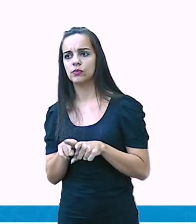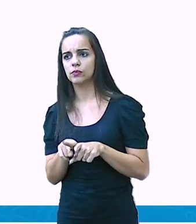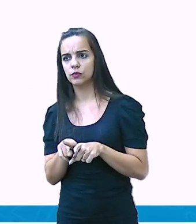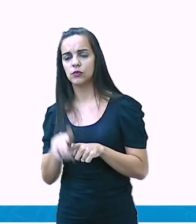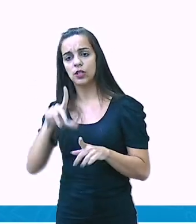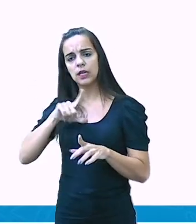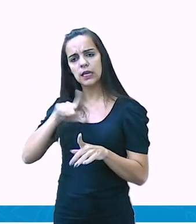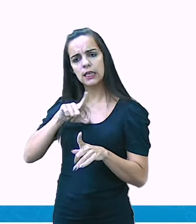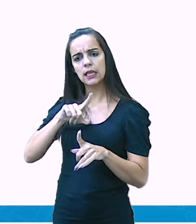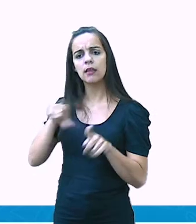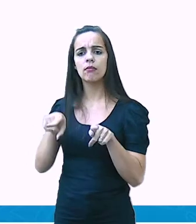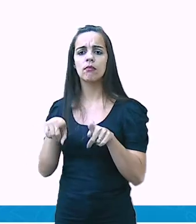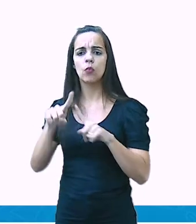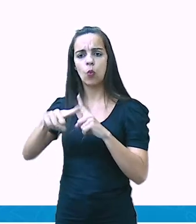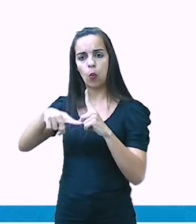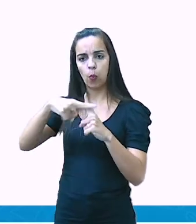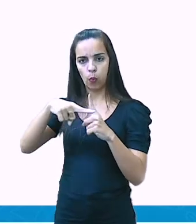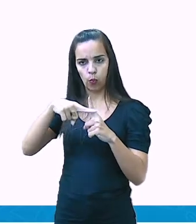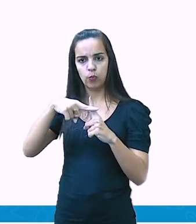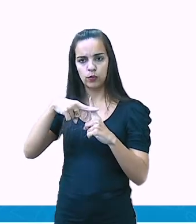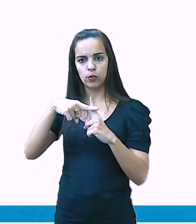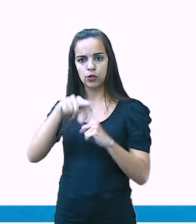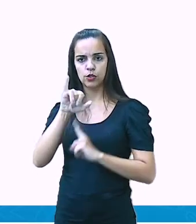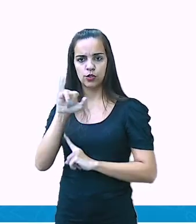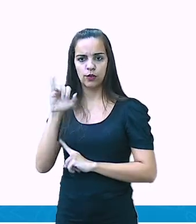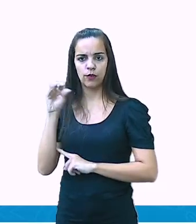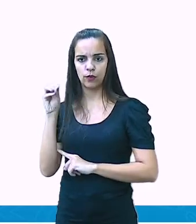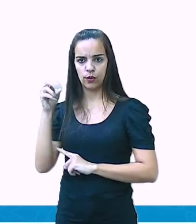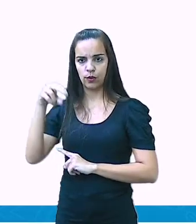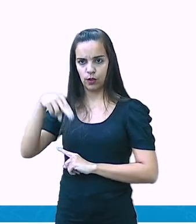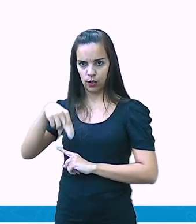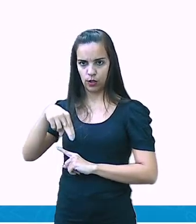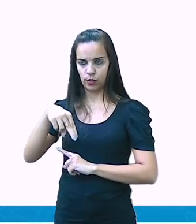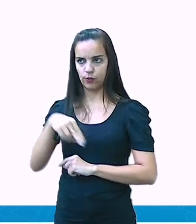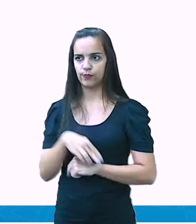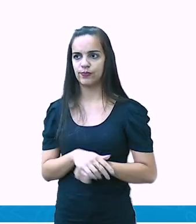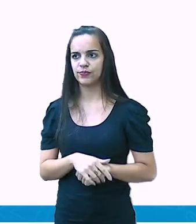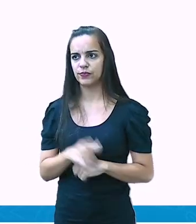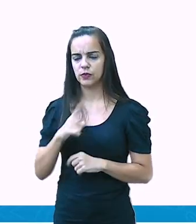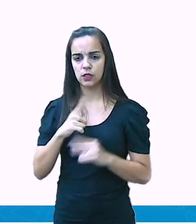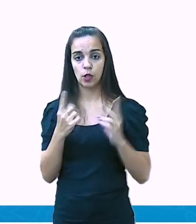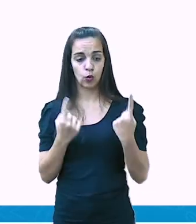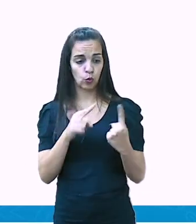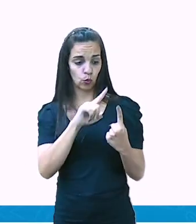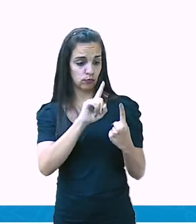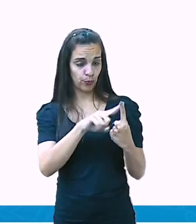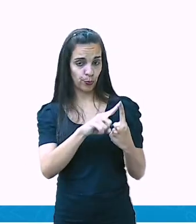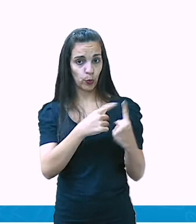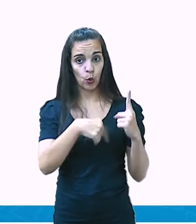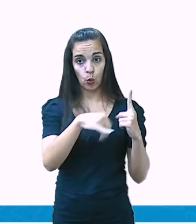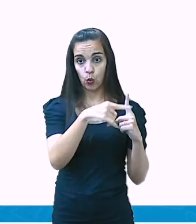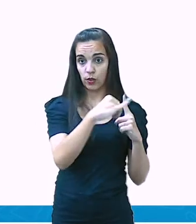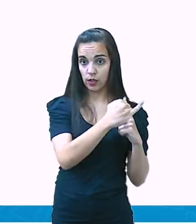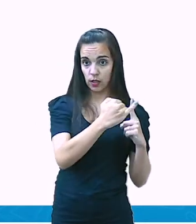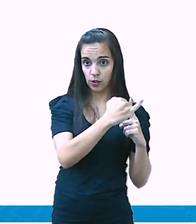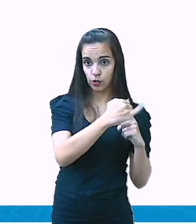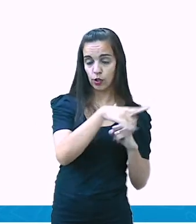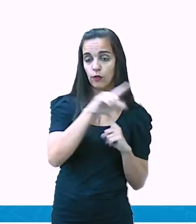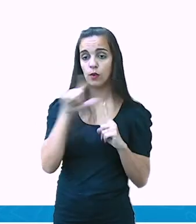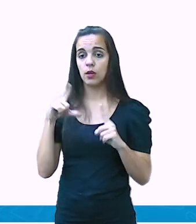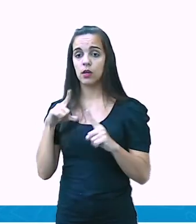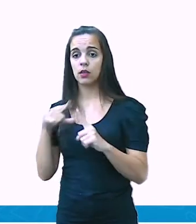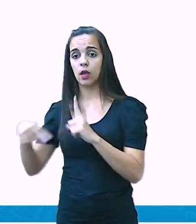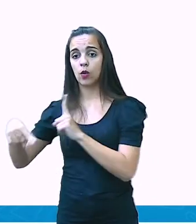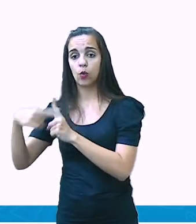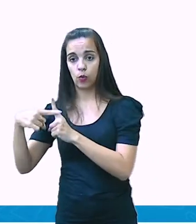íon positivo. Pensou rapidinho aí? Exatamente isso que passou aí pela sua cabeça. Se o negativo é porque